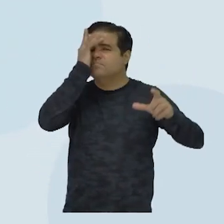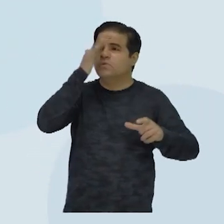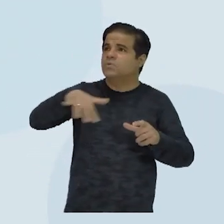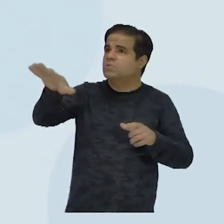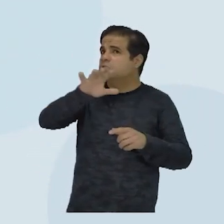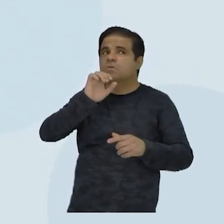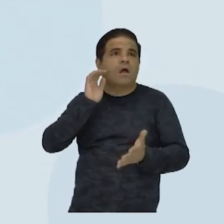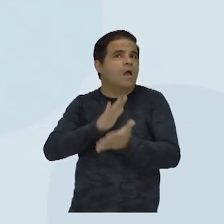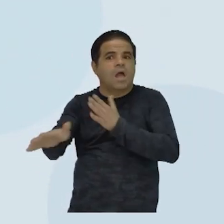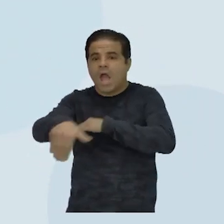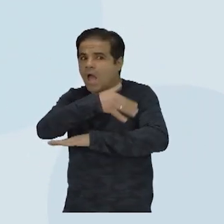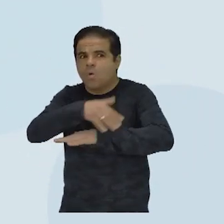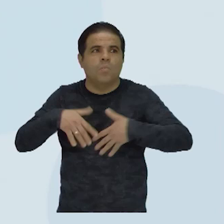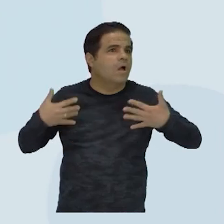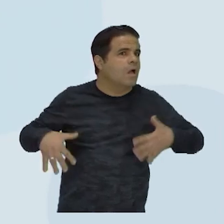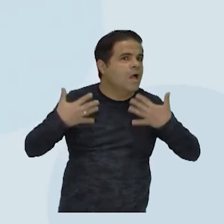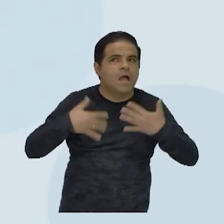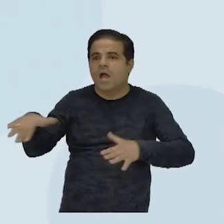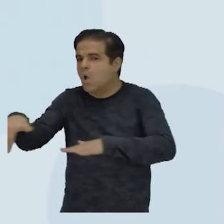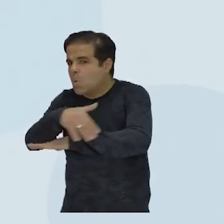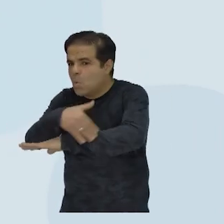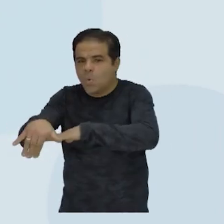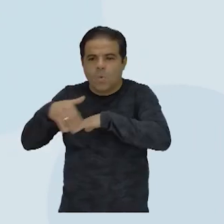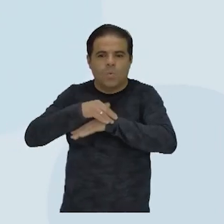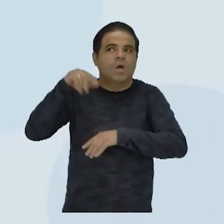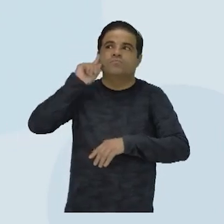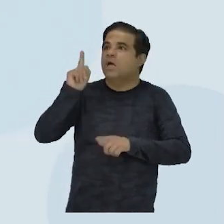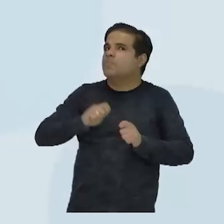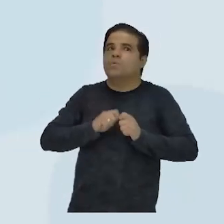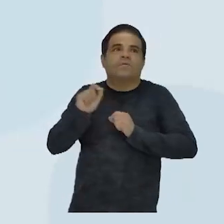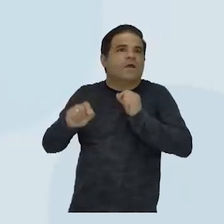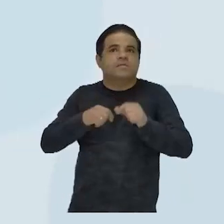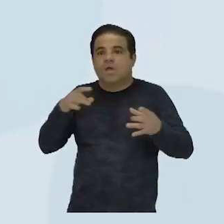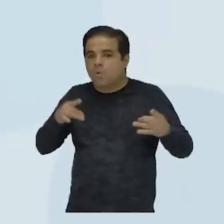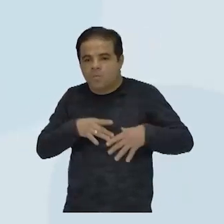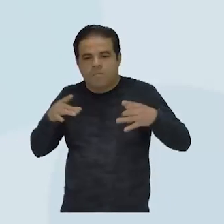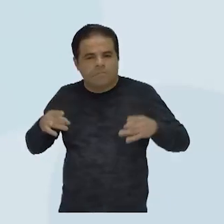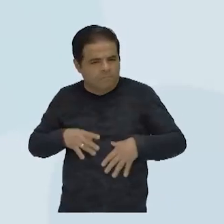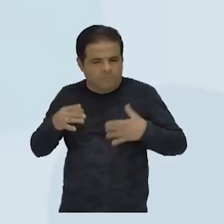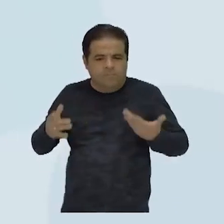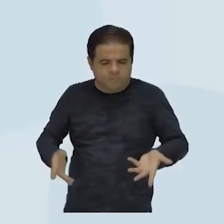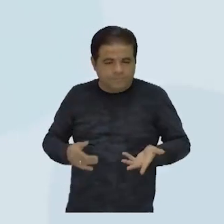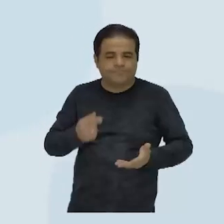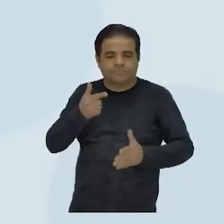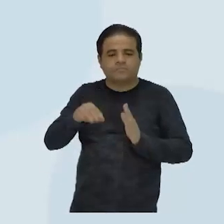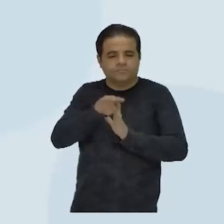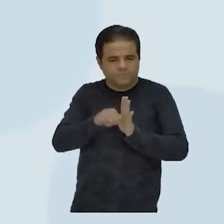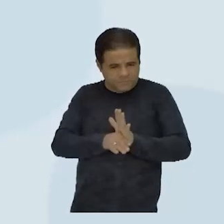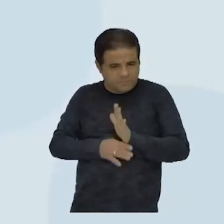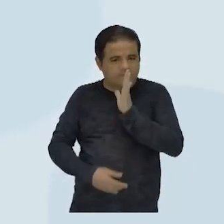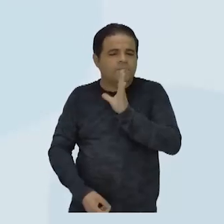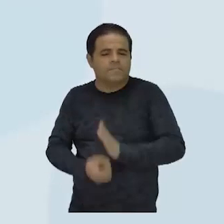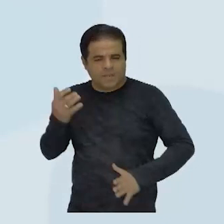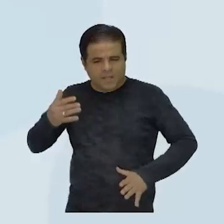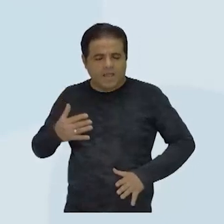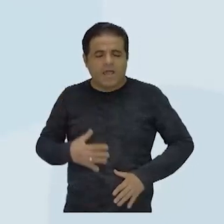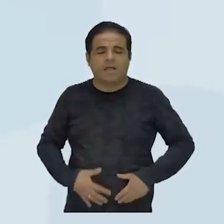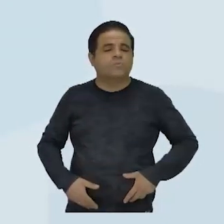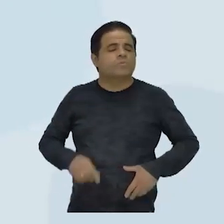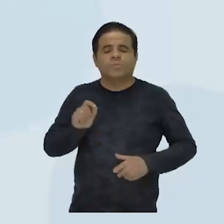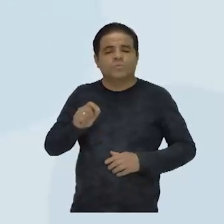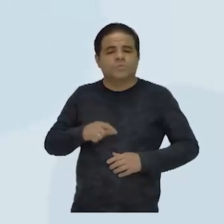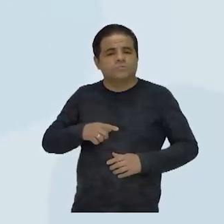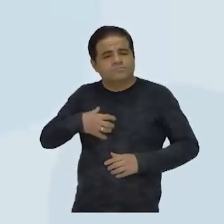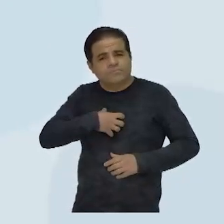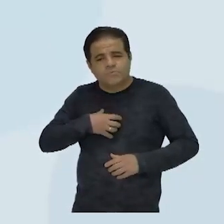pessoas saindo às ruas amedrontadas, sem saber o que fazer. O programa foi elaborado como